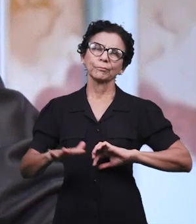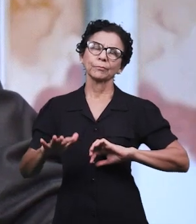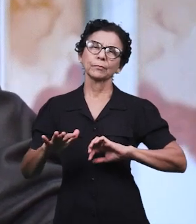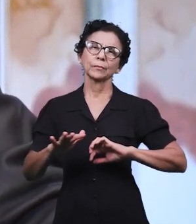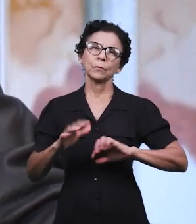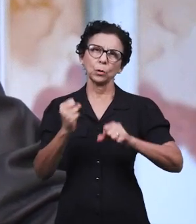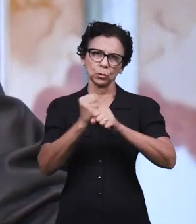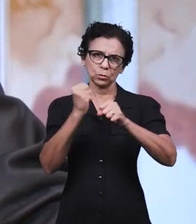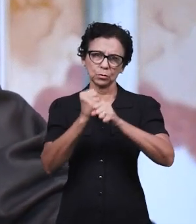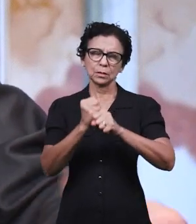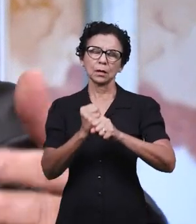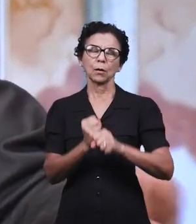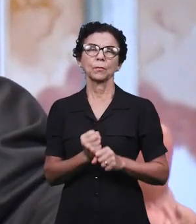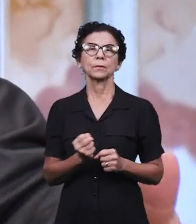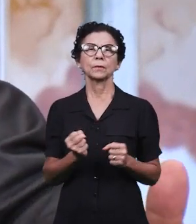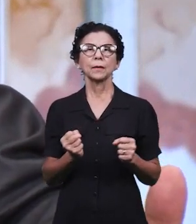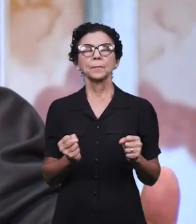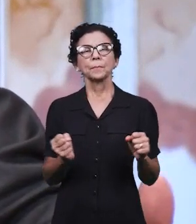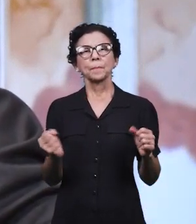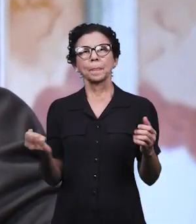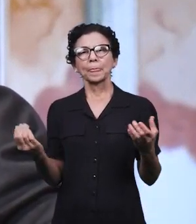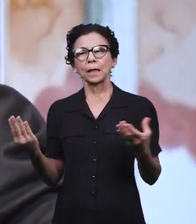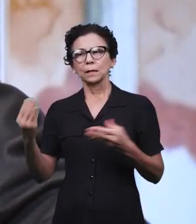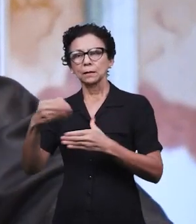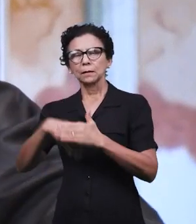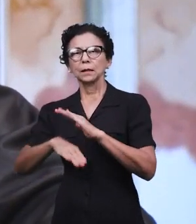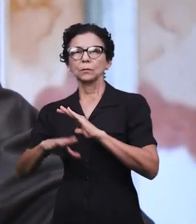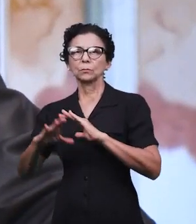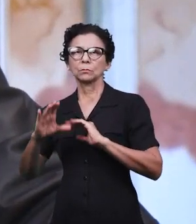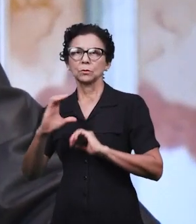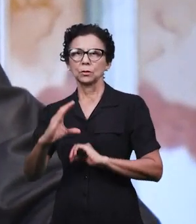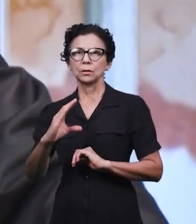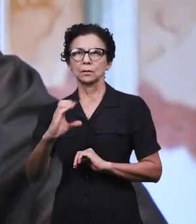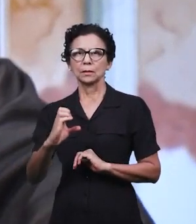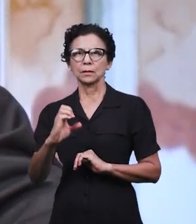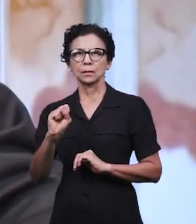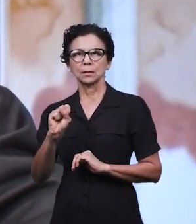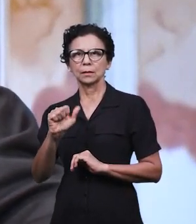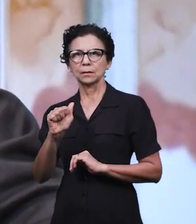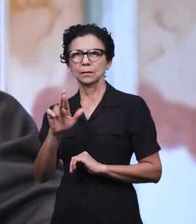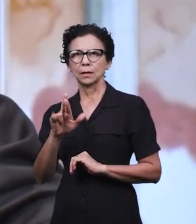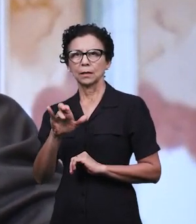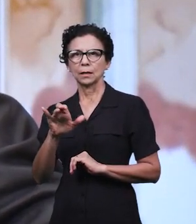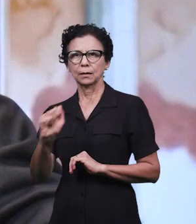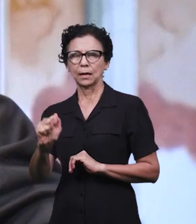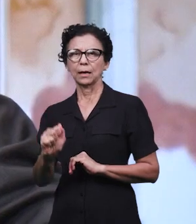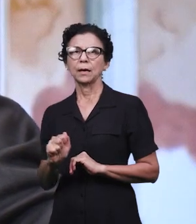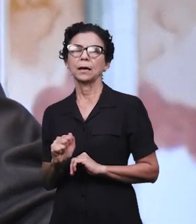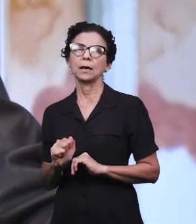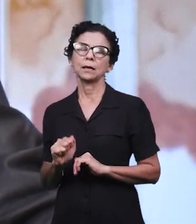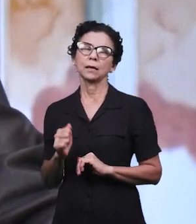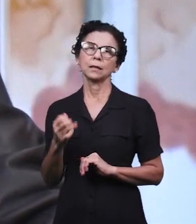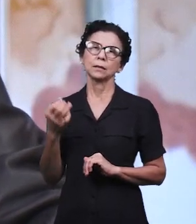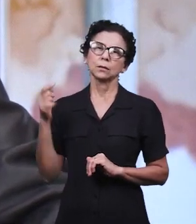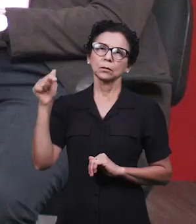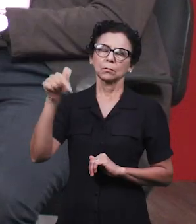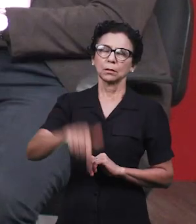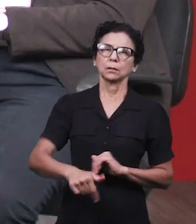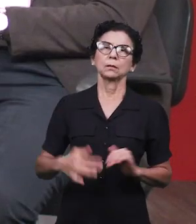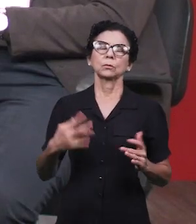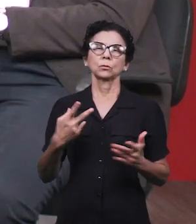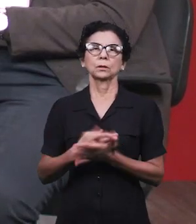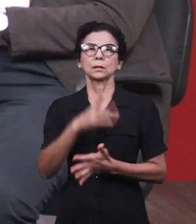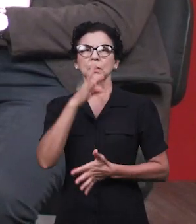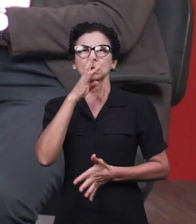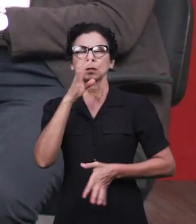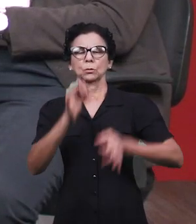apresentado, inocentado, mas ele apelou para César e agora vamos iniciar a viagem para Roma. Pastor Antônio Carlos. Vou dar